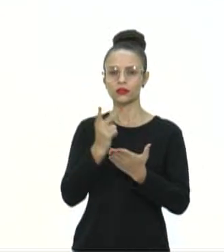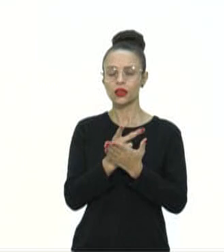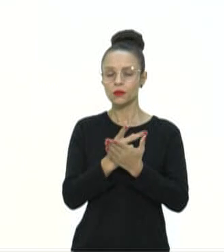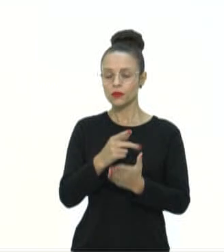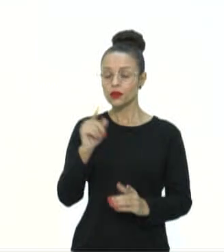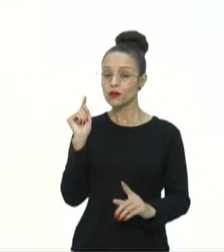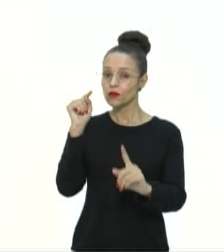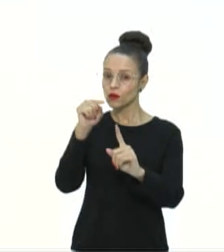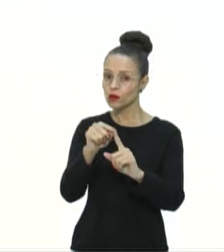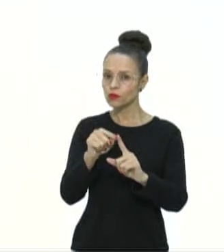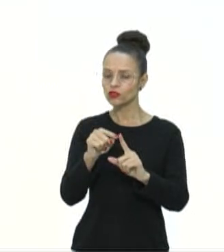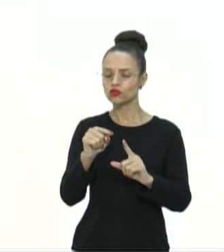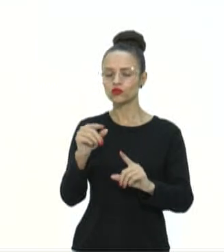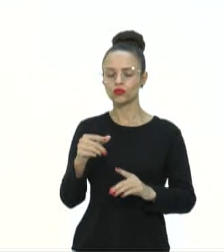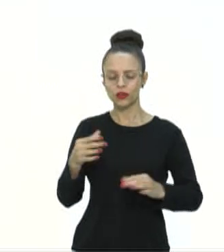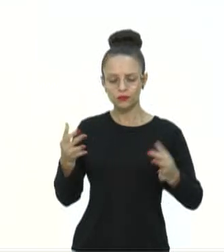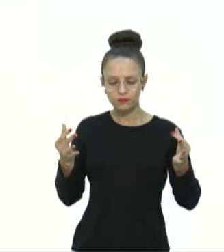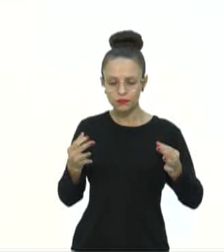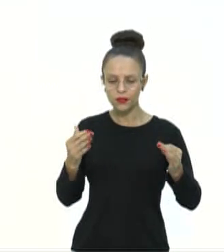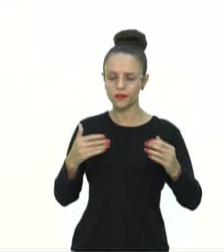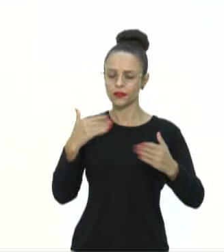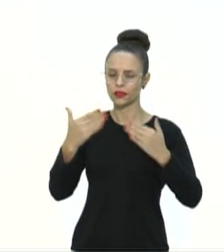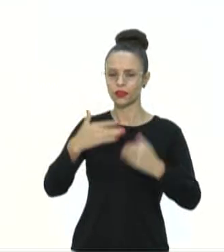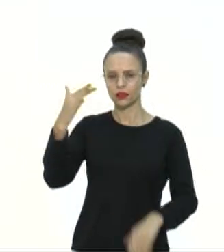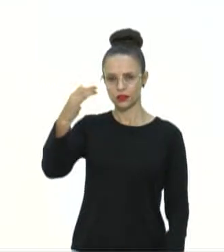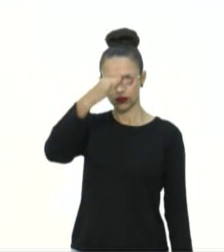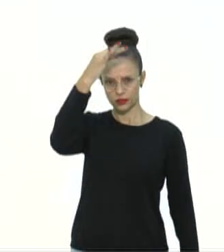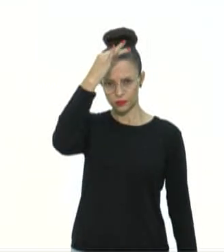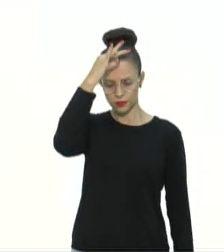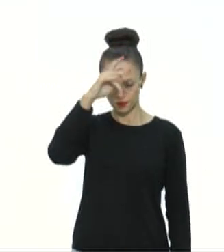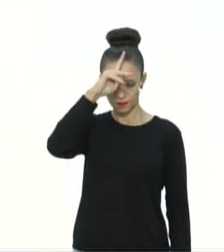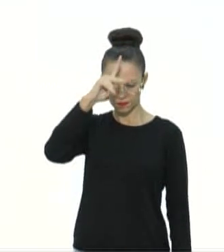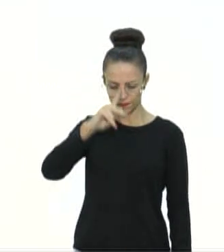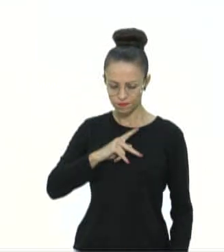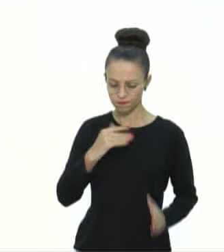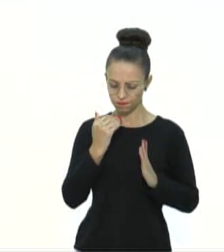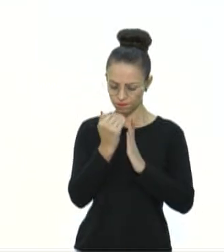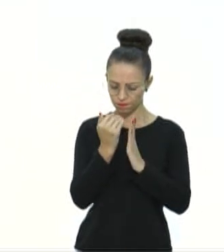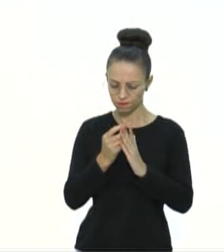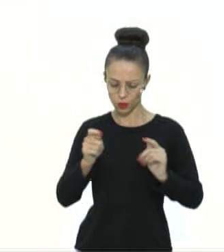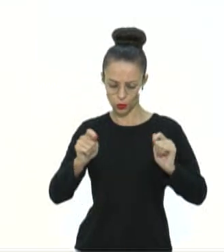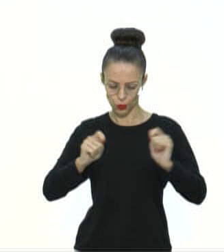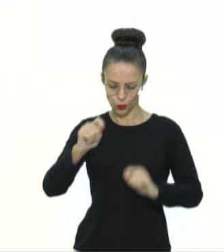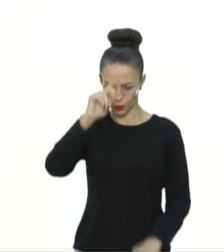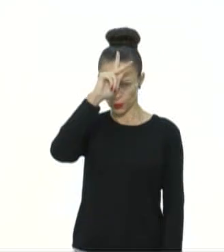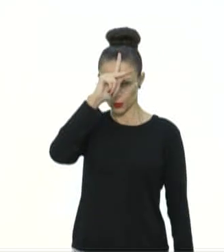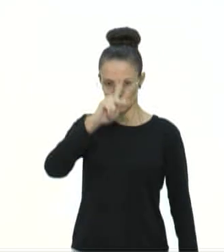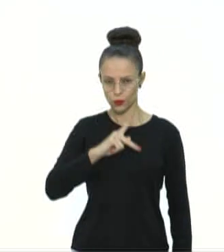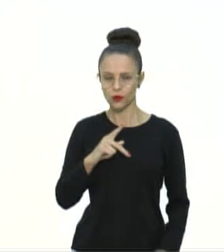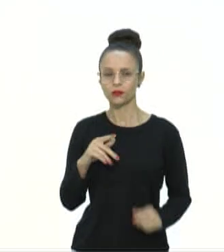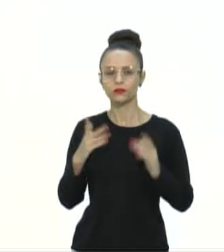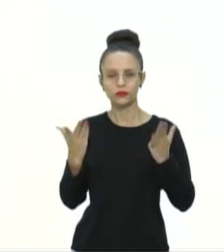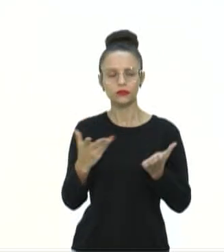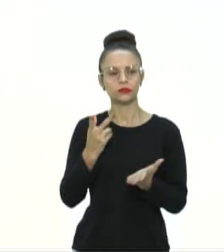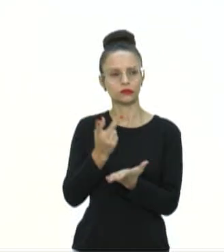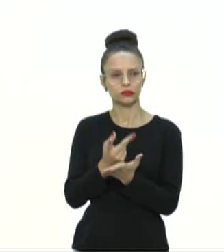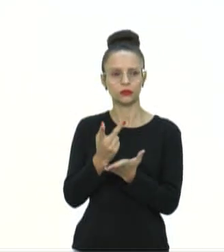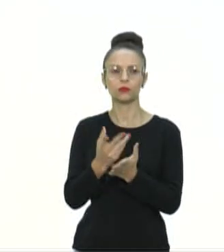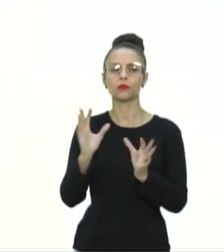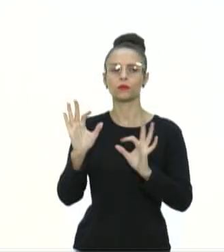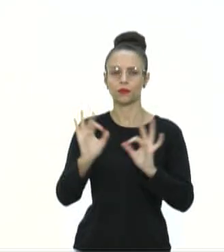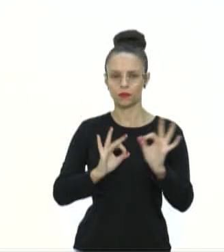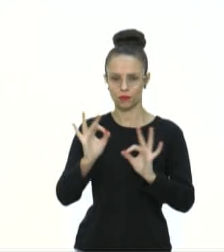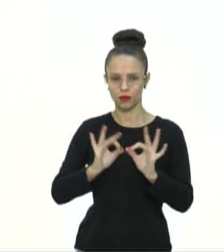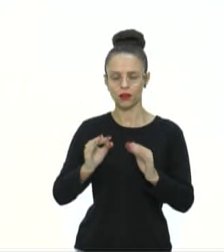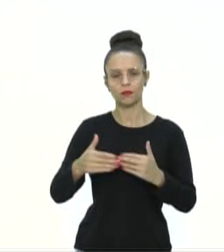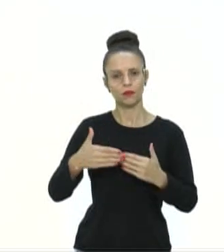visava refinar o seu espírito, com a autodisciplina, o autocontrole, para assim estar sempre preparado